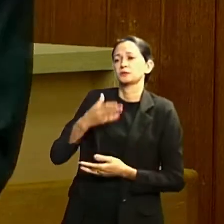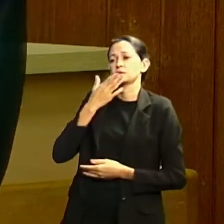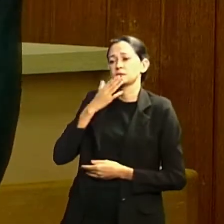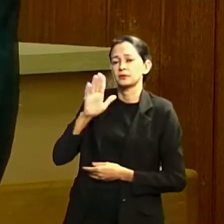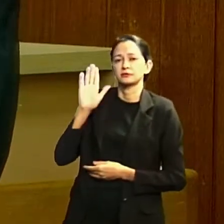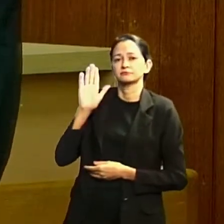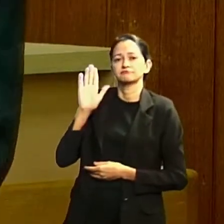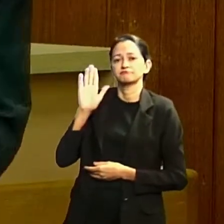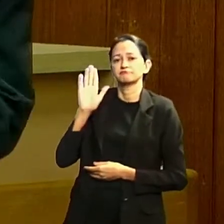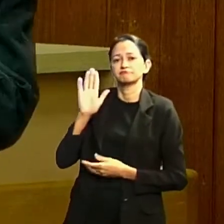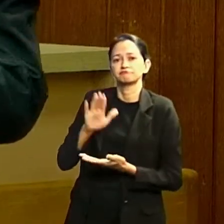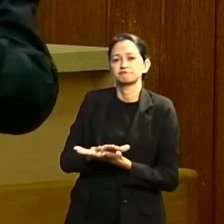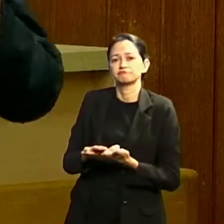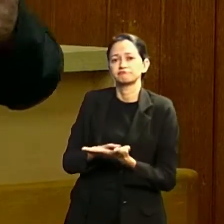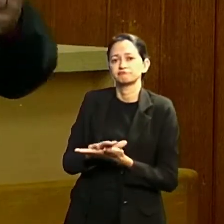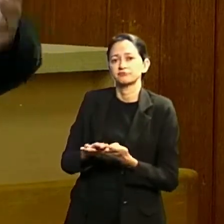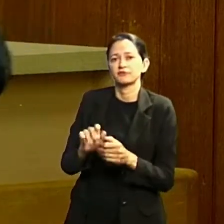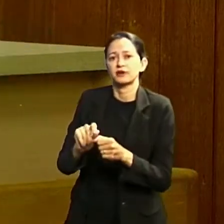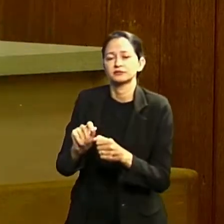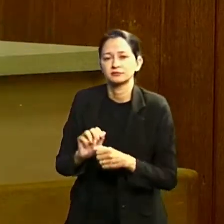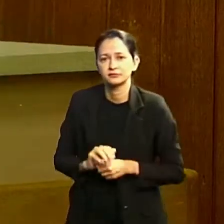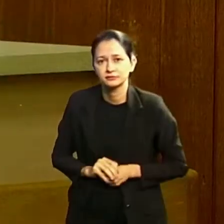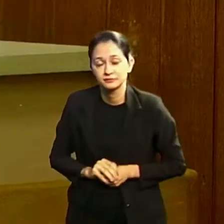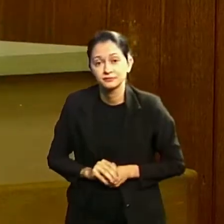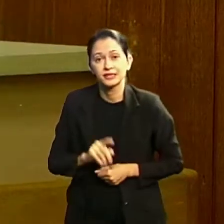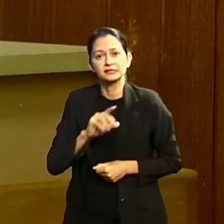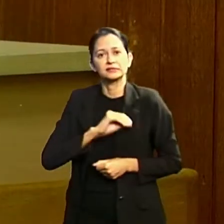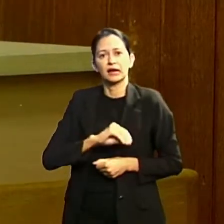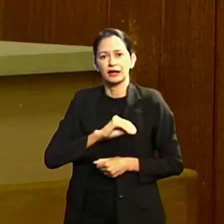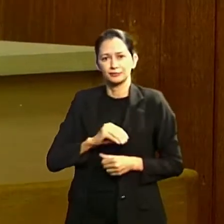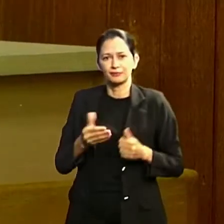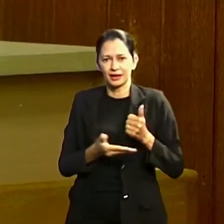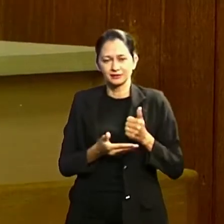cumpre. É uma coisa assim esquisita, senhoras e senhores.